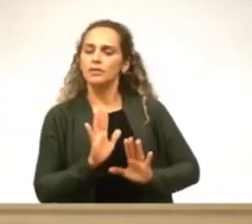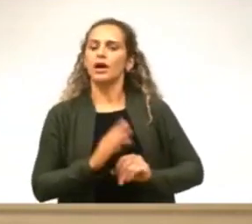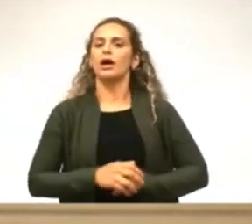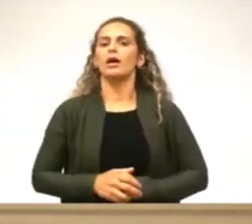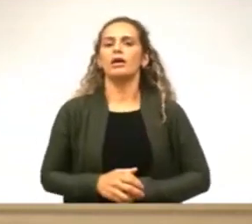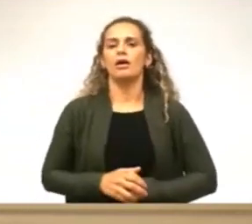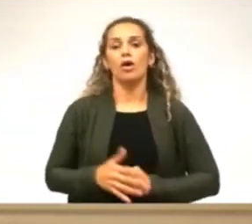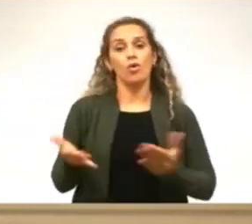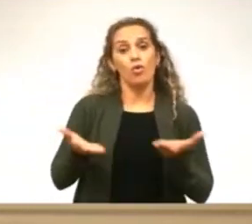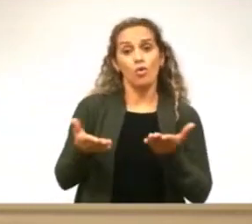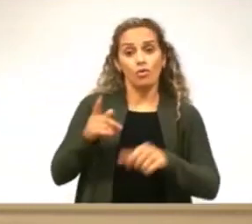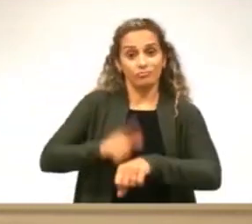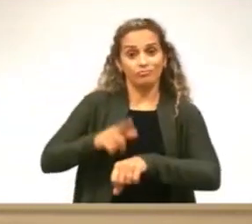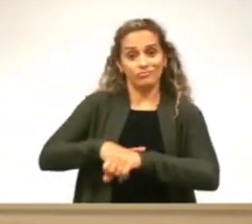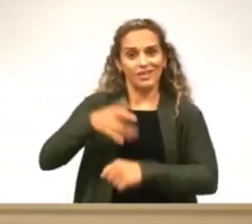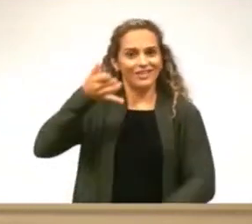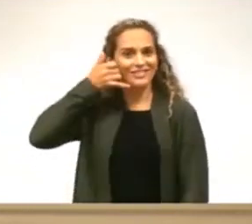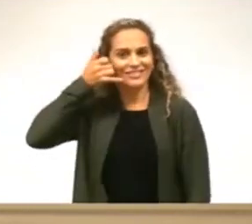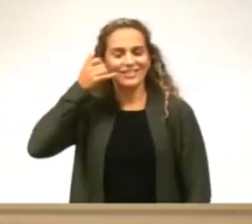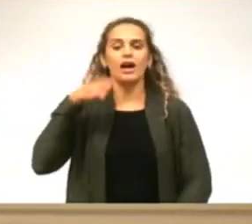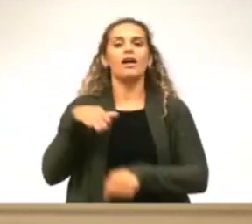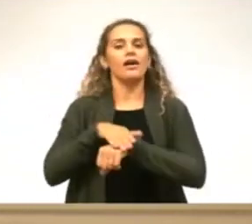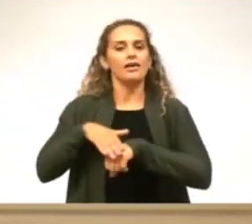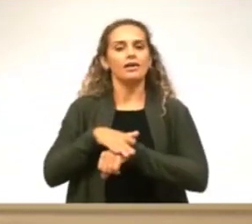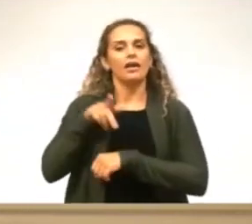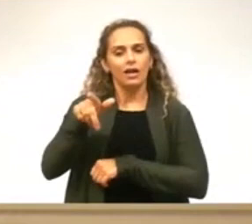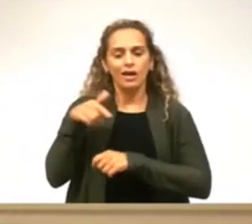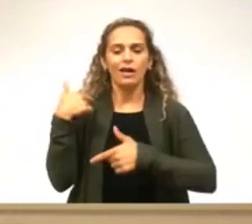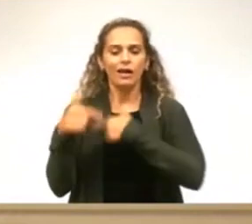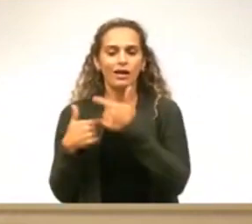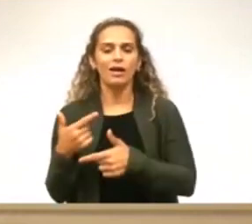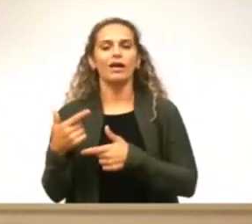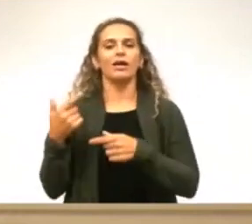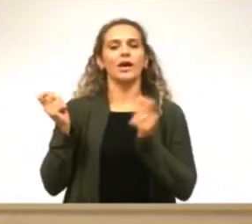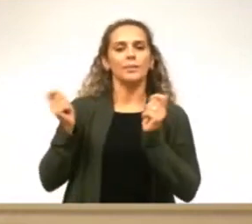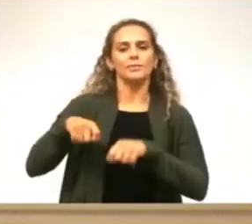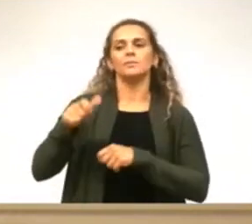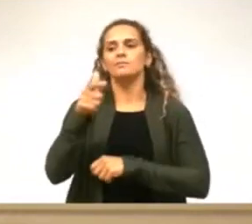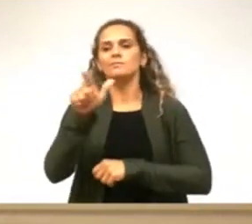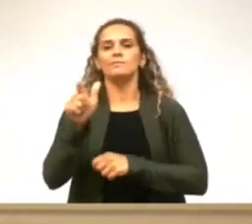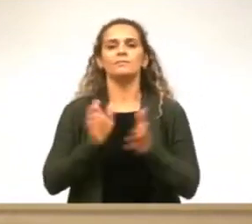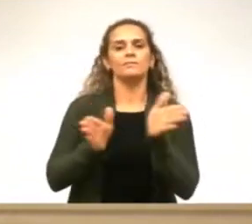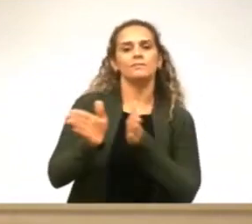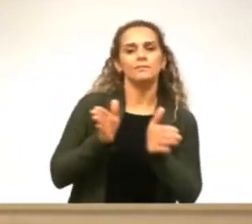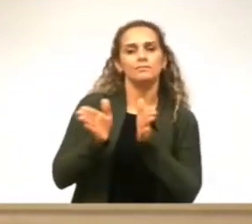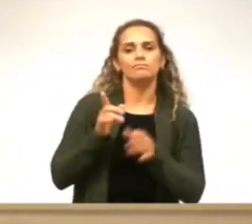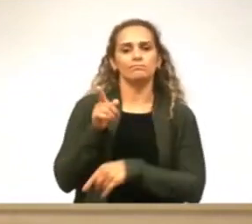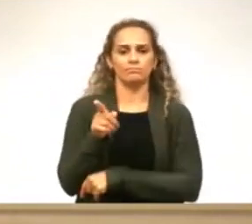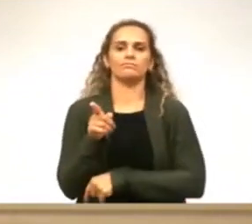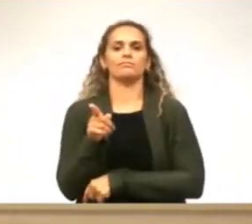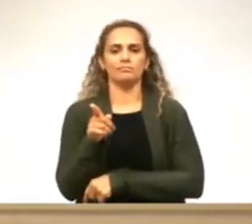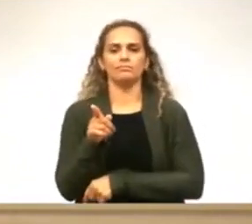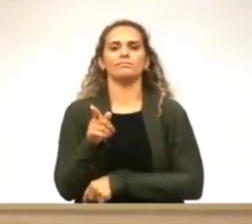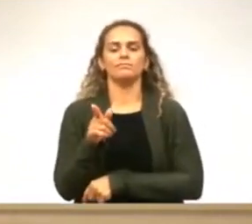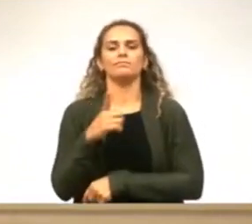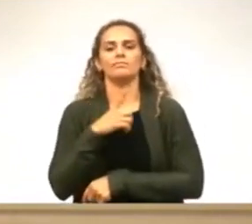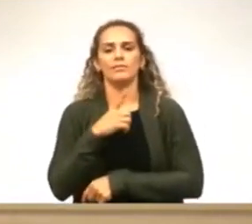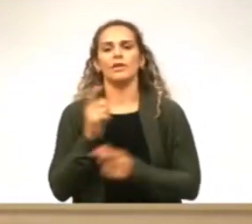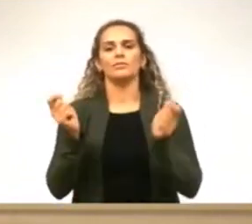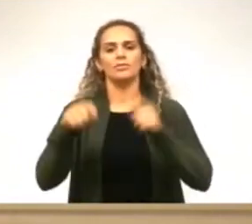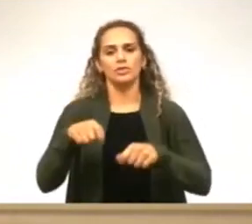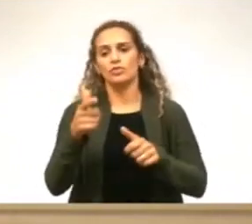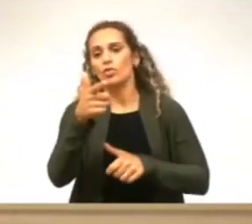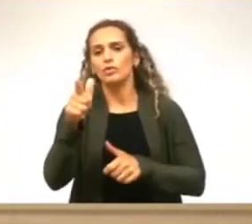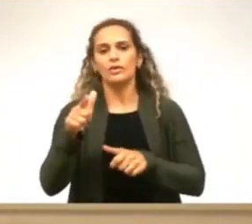uma telefonema lá, onde está conversando com o empreiteiro para tentar fazer um outro acesso, para que também a balsa